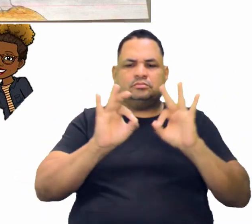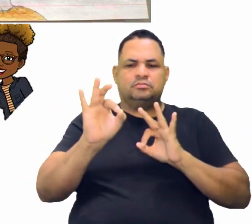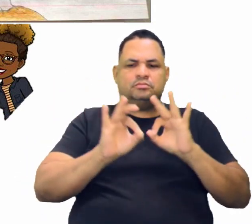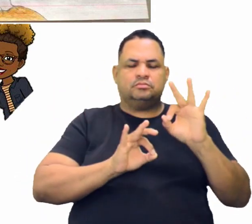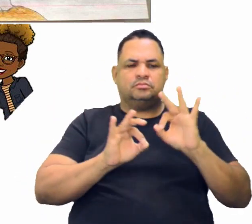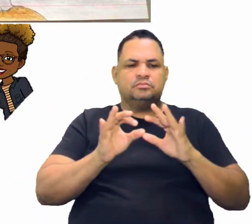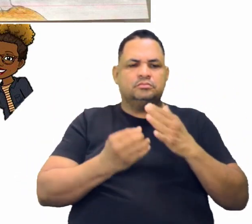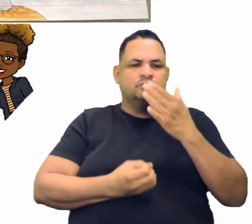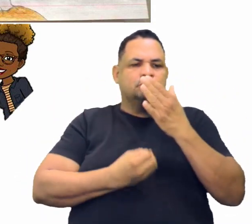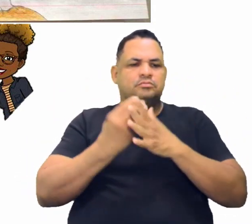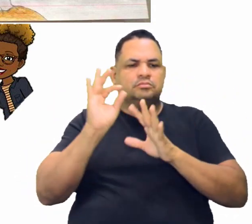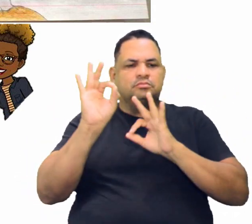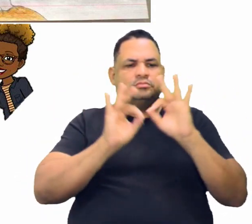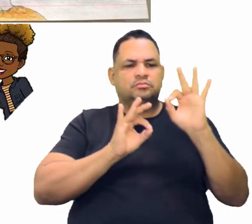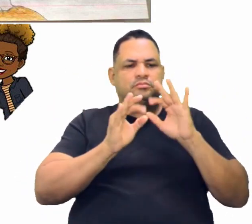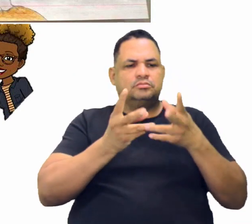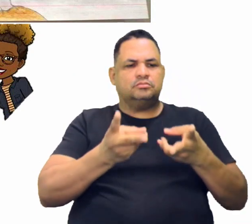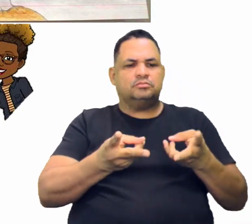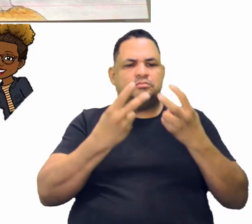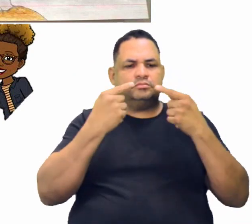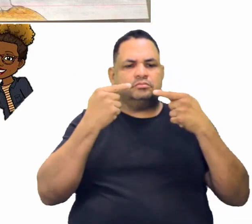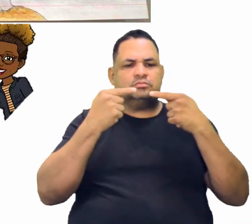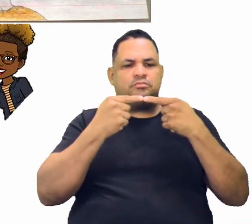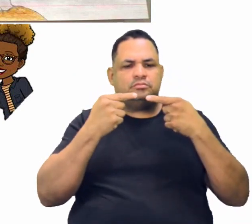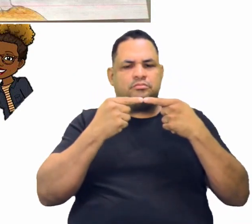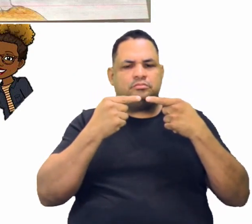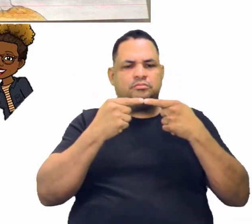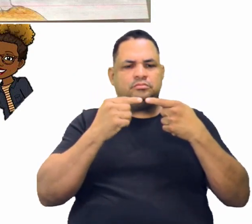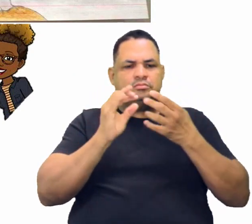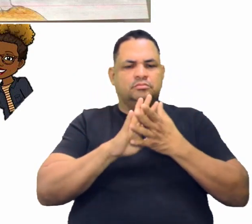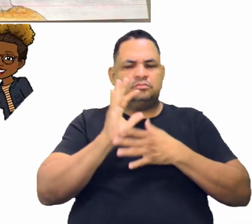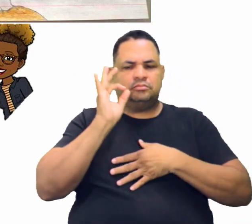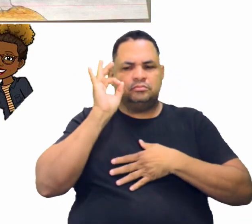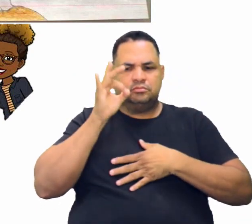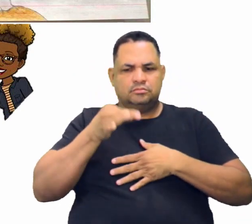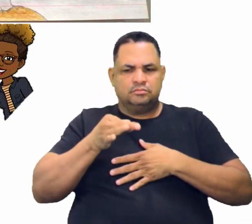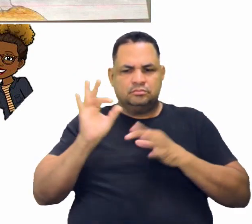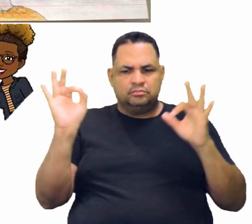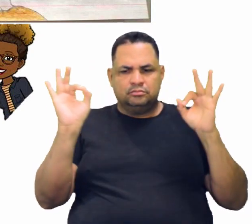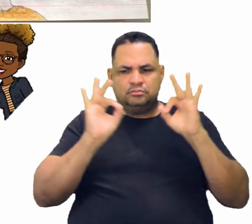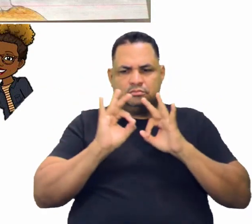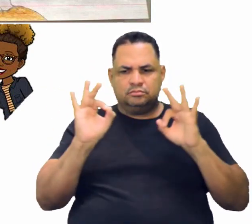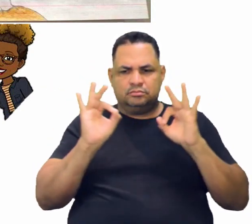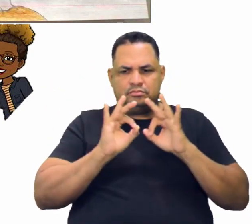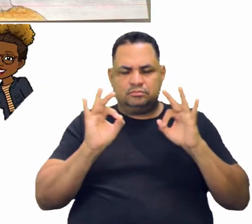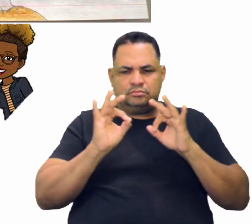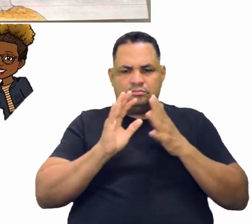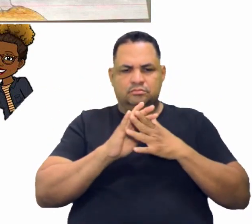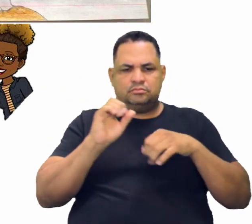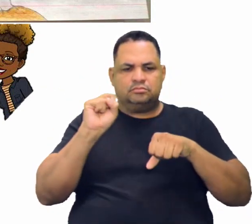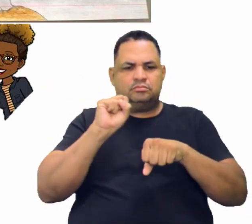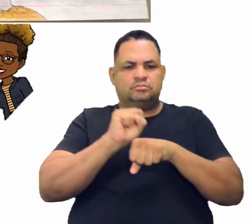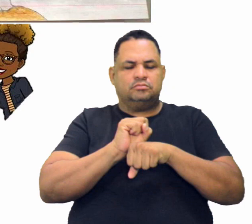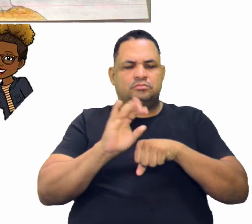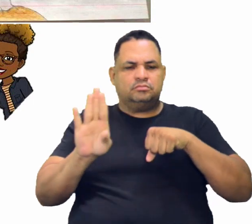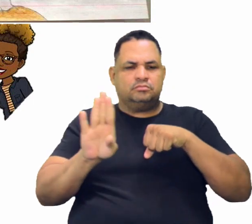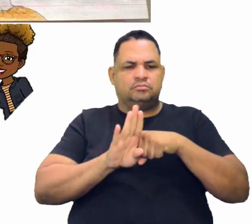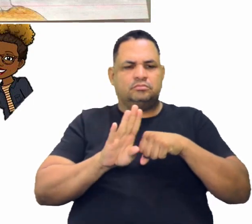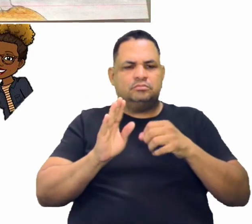formadas. Então, você percebe a concordância está perfeita. Os substantivos estão